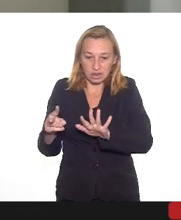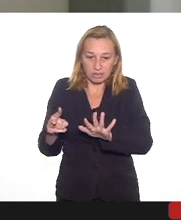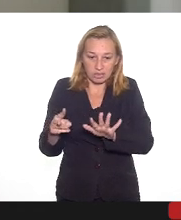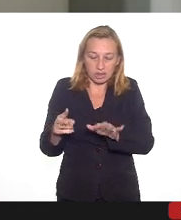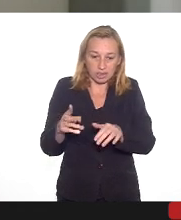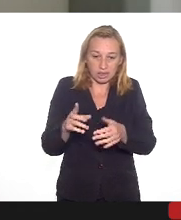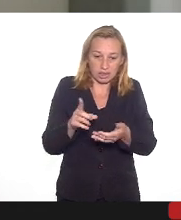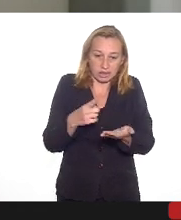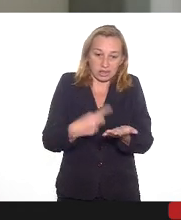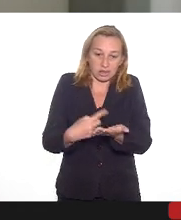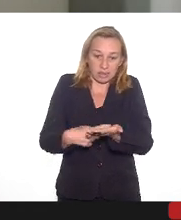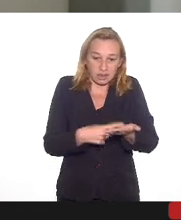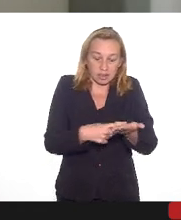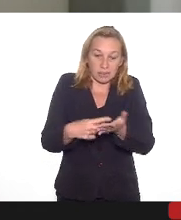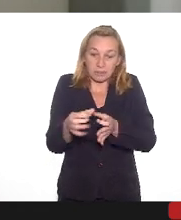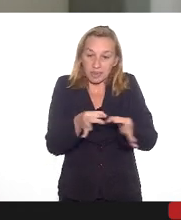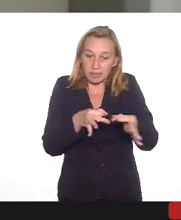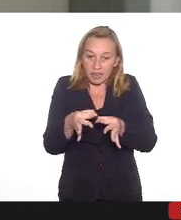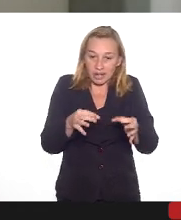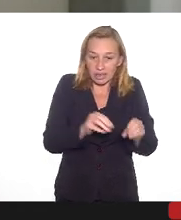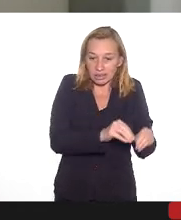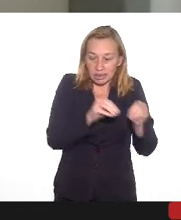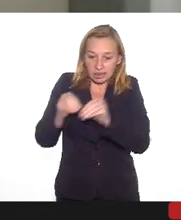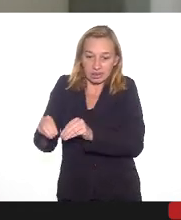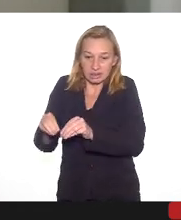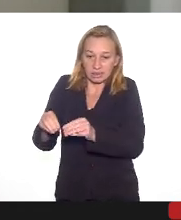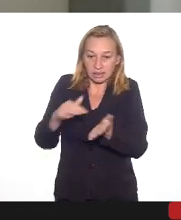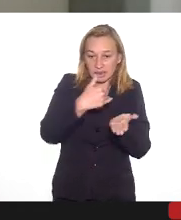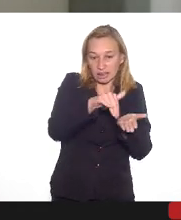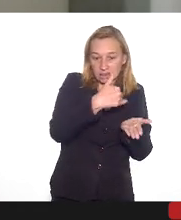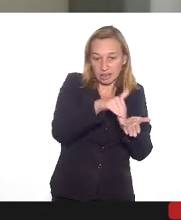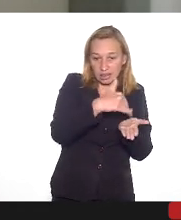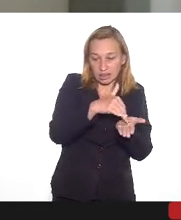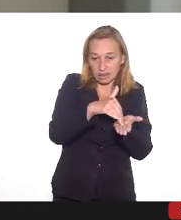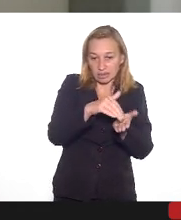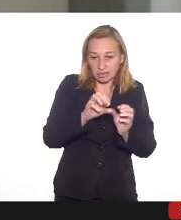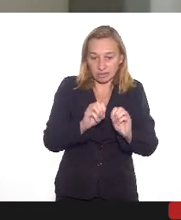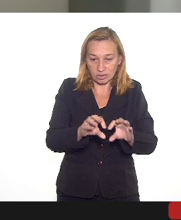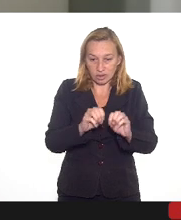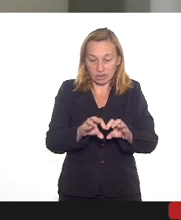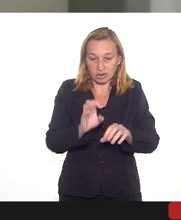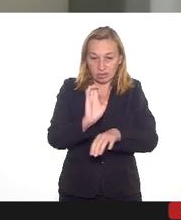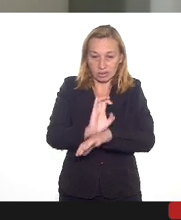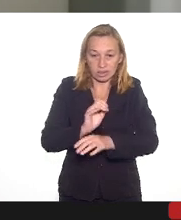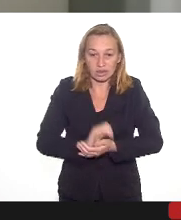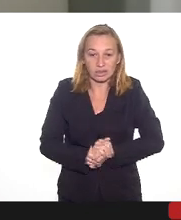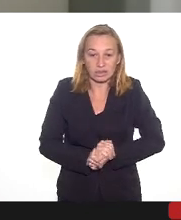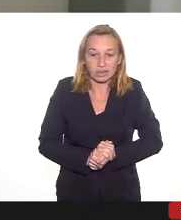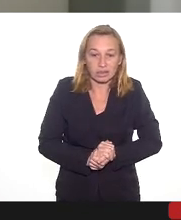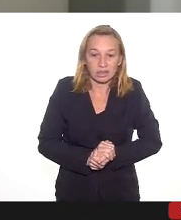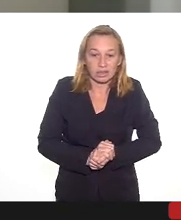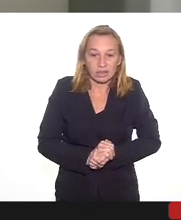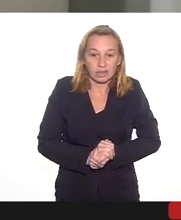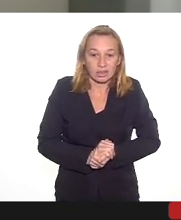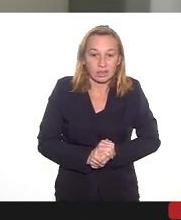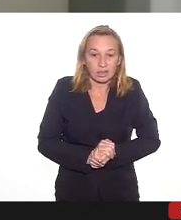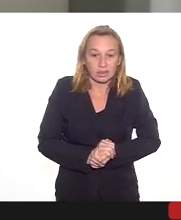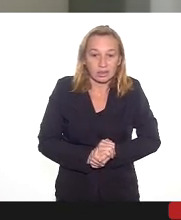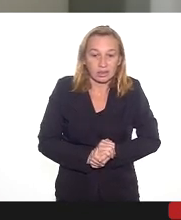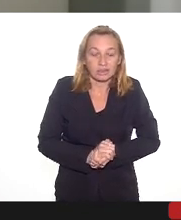intensa, preparando aqui a transição da Secretaria de Estado de Educação. Então, seriam